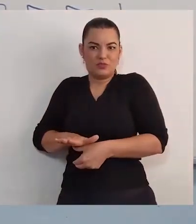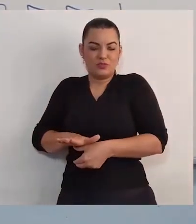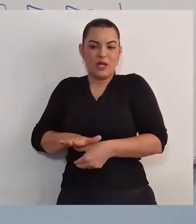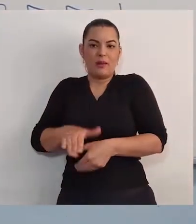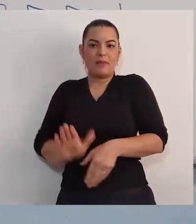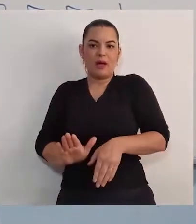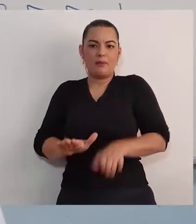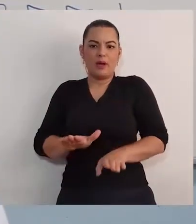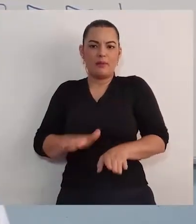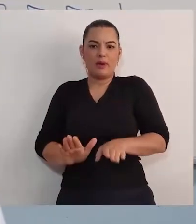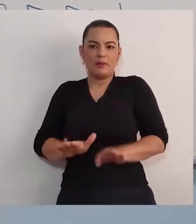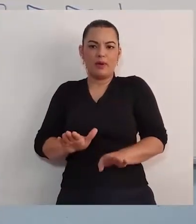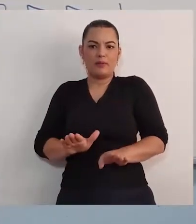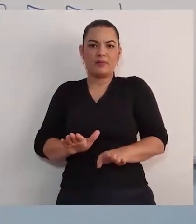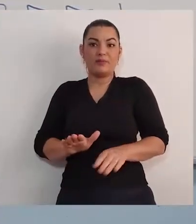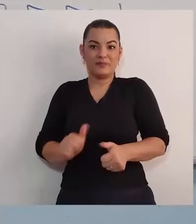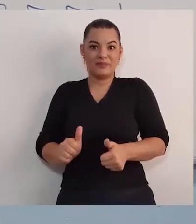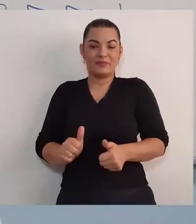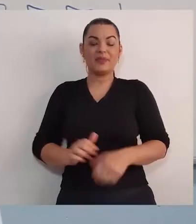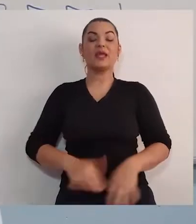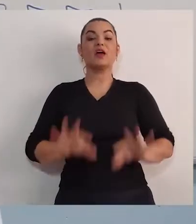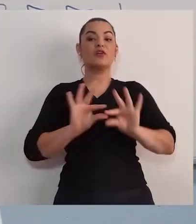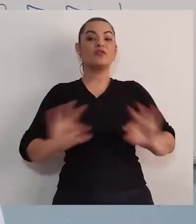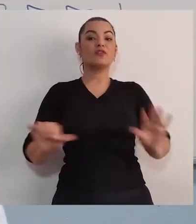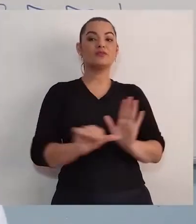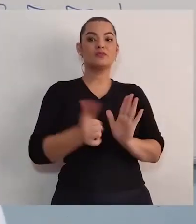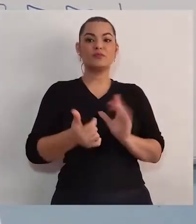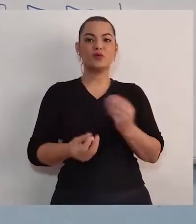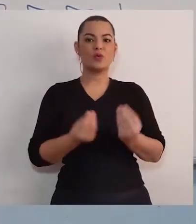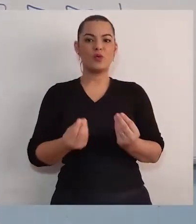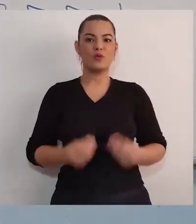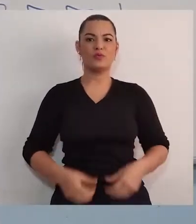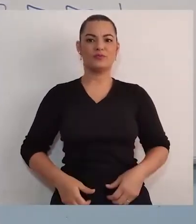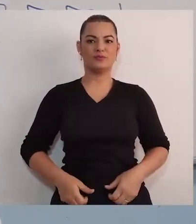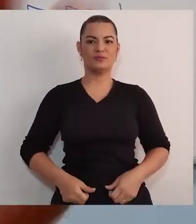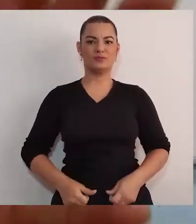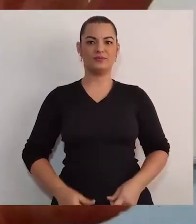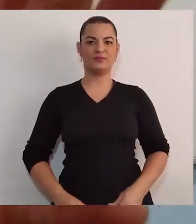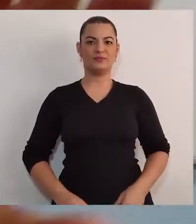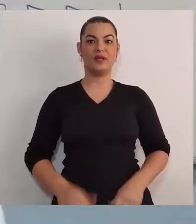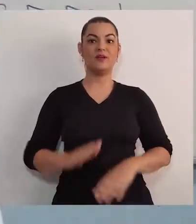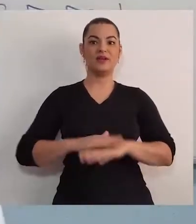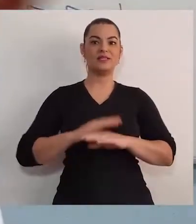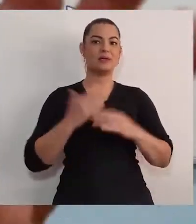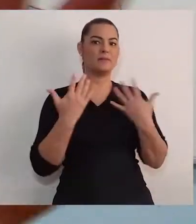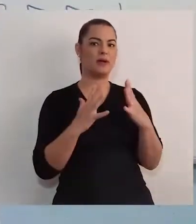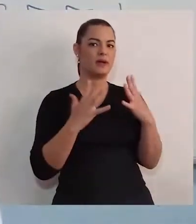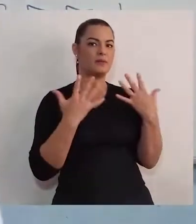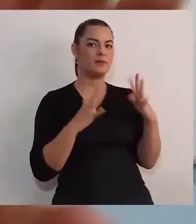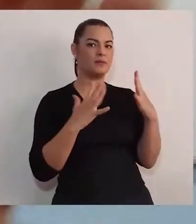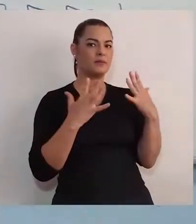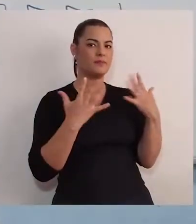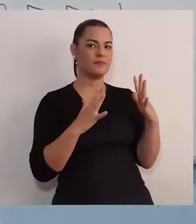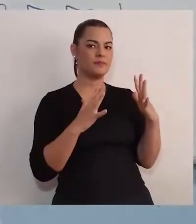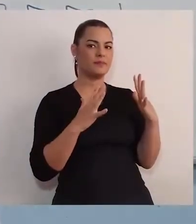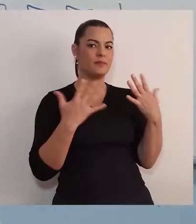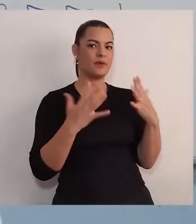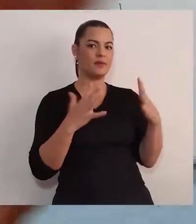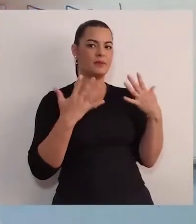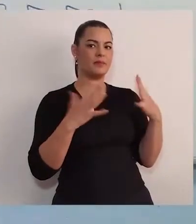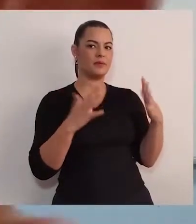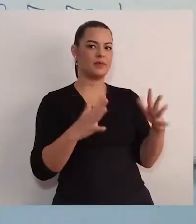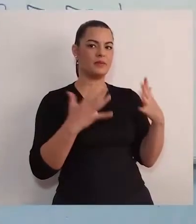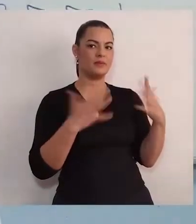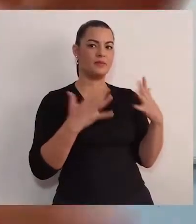pé, né? A primeira frase é a seguinte, primeiro assim, a gente vai fazer assim, ó. Pá, pá, pá.